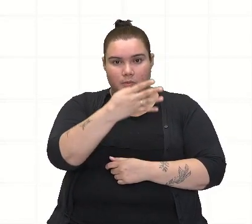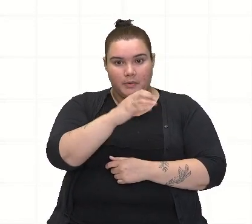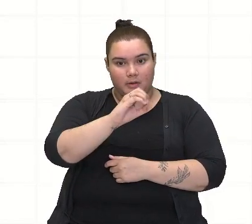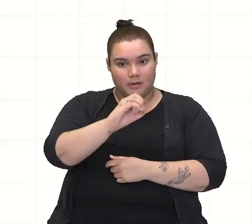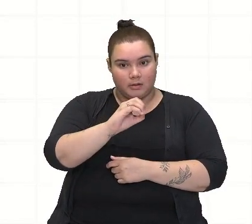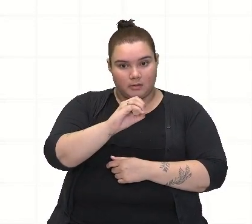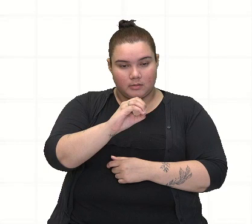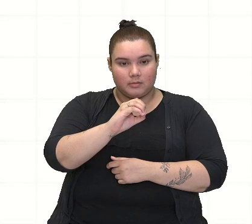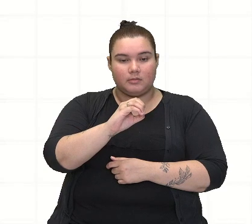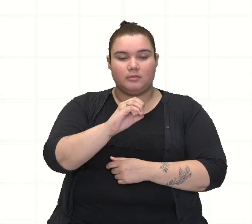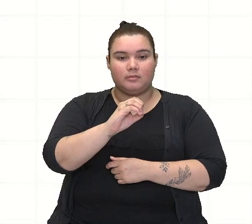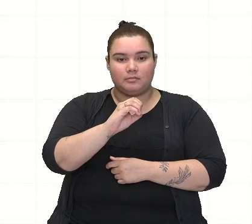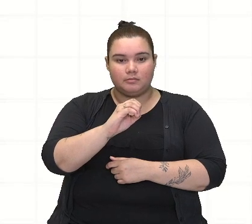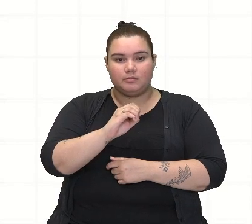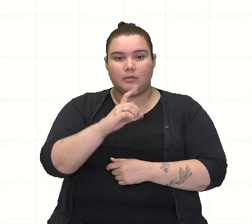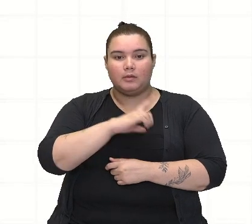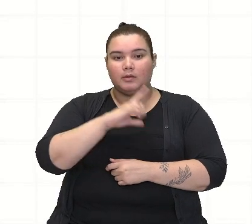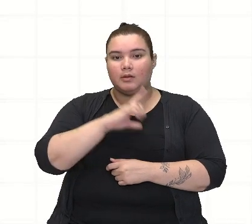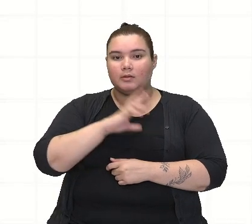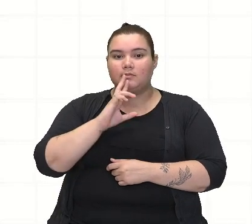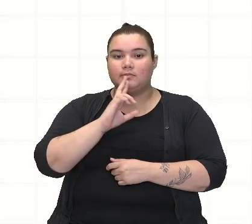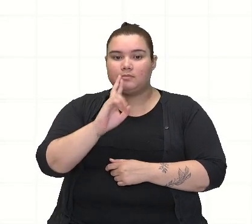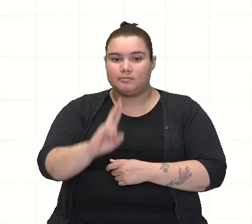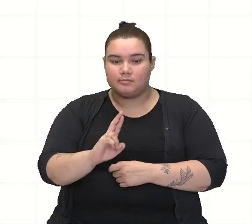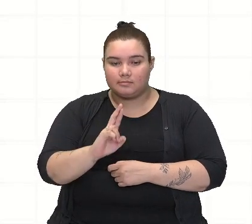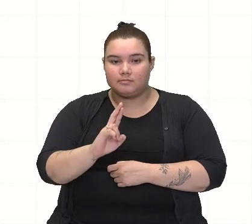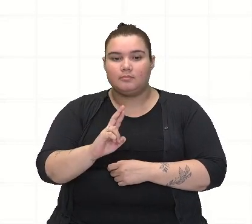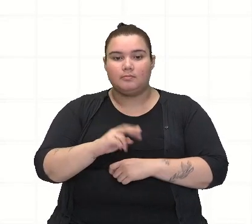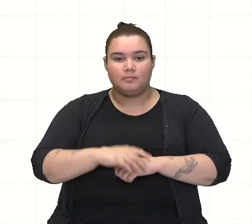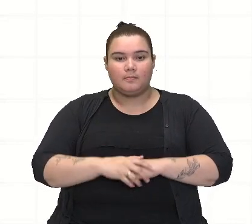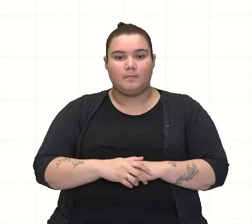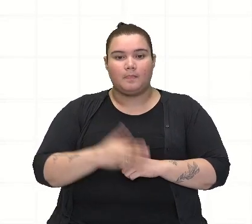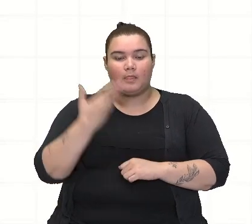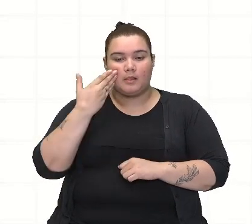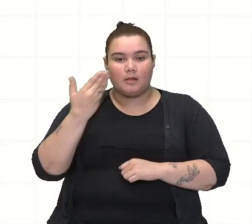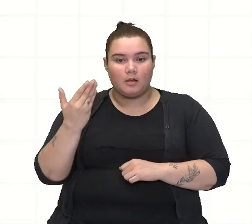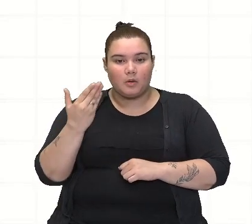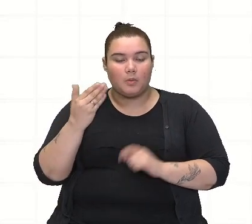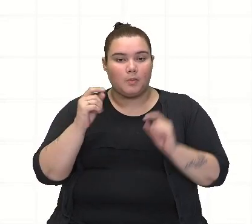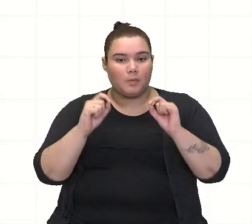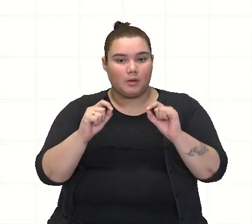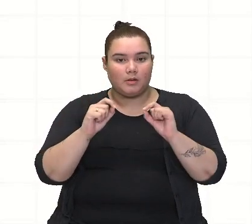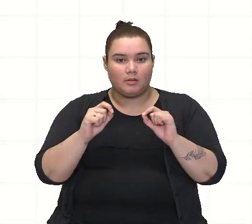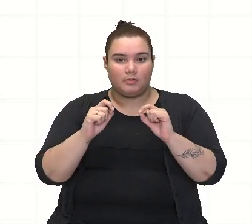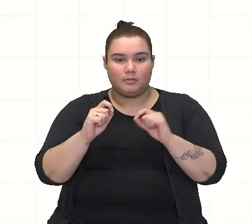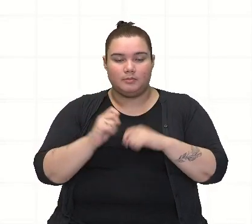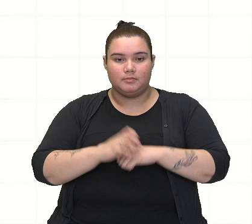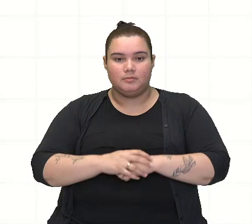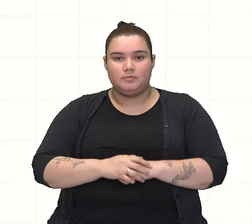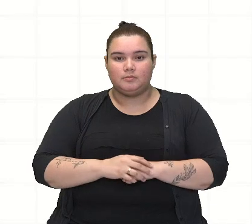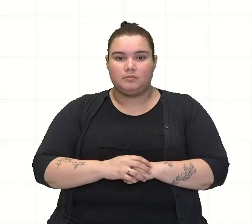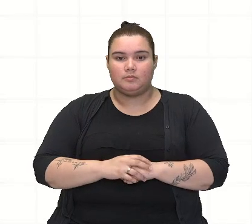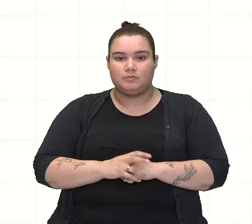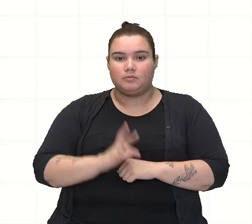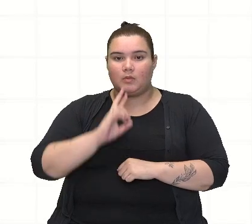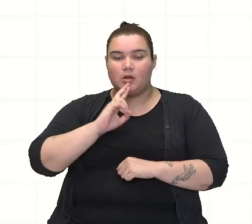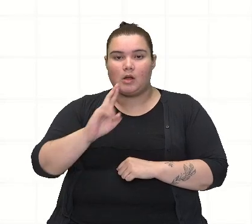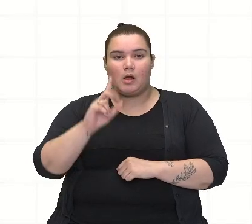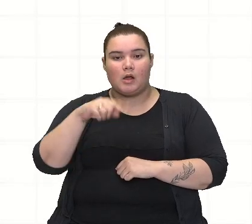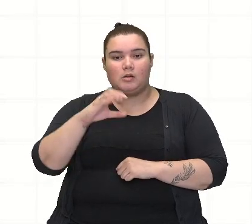vamos obter um resultado. Este resultado, ele vai nos dar o valor de